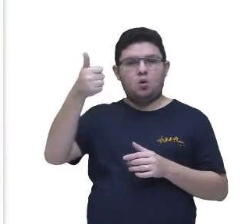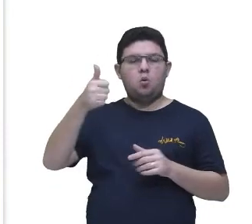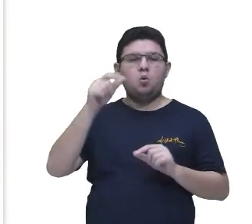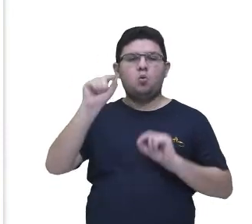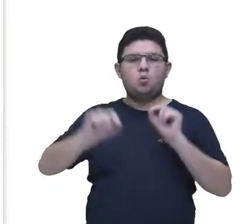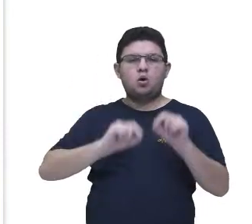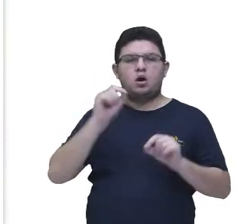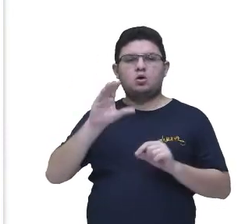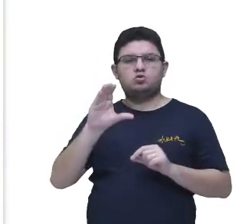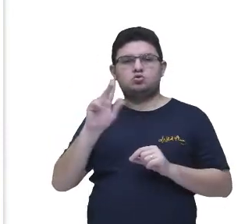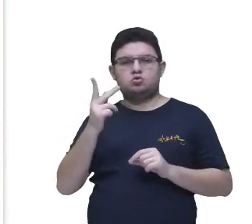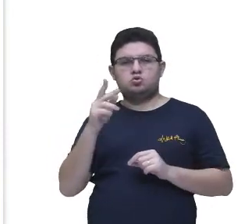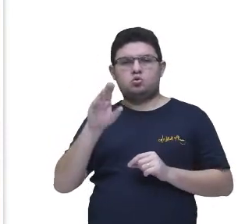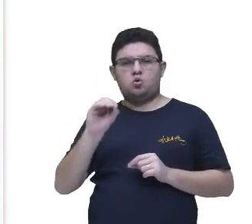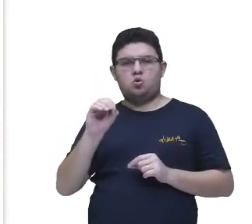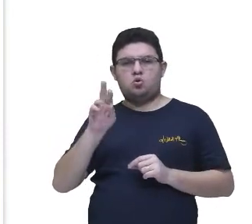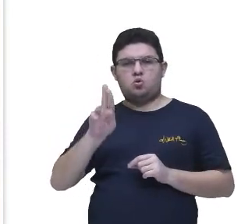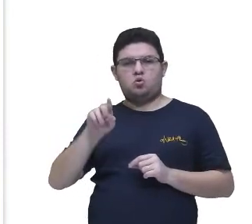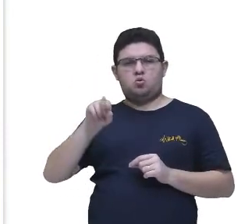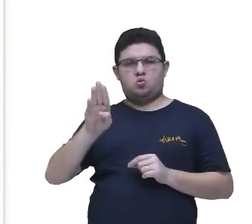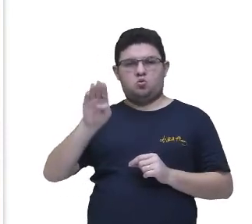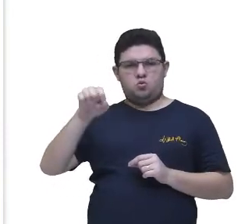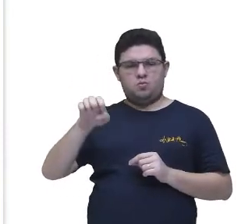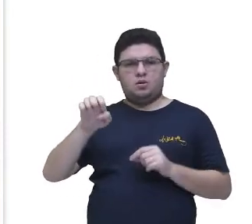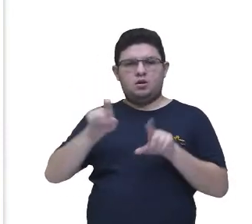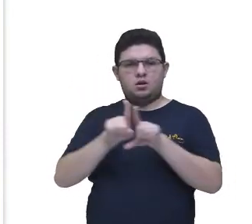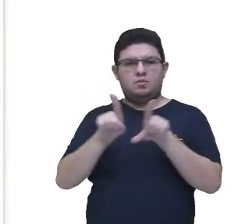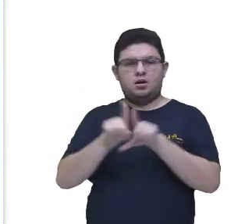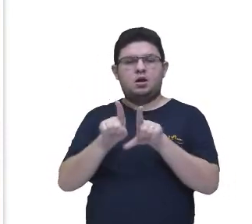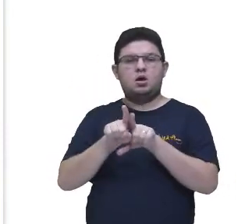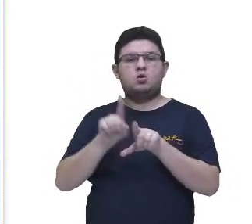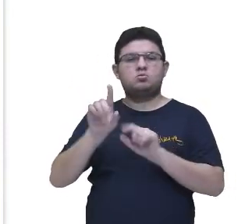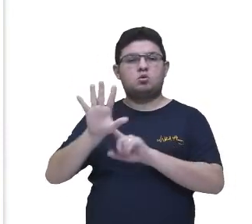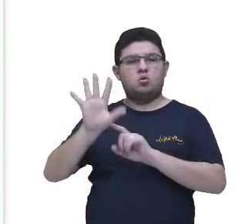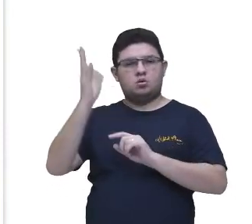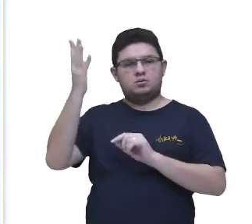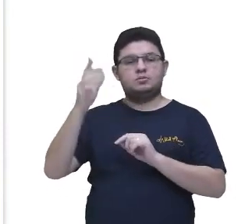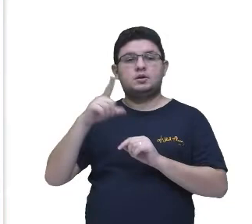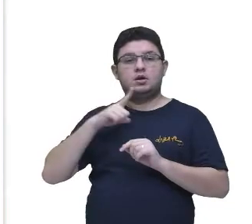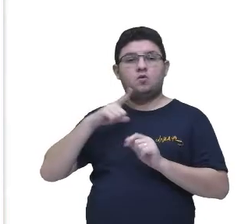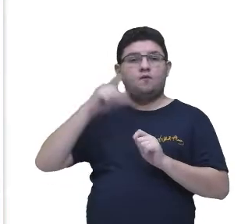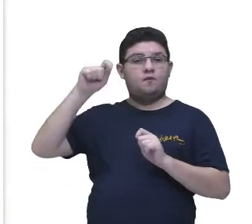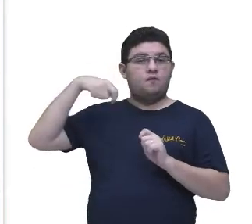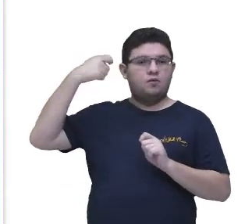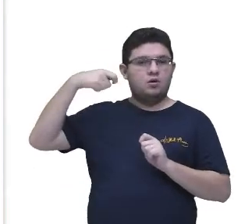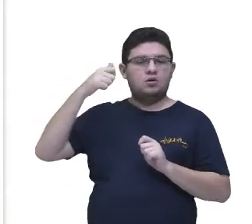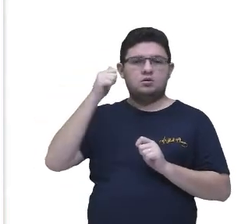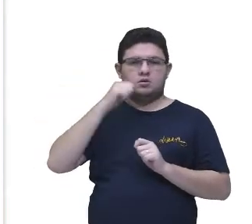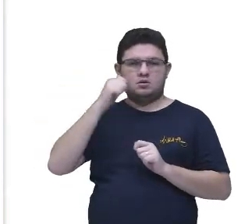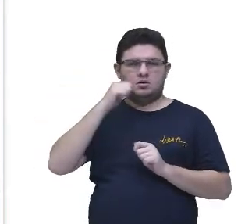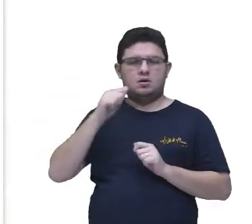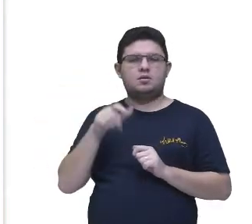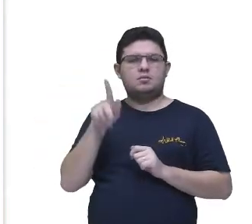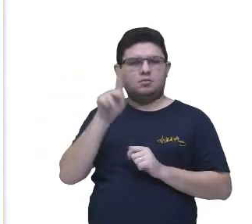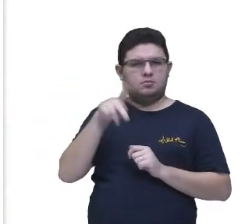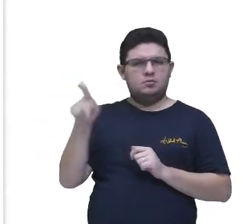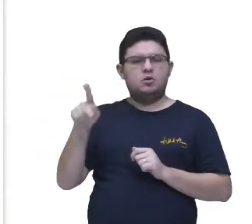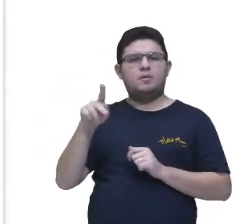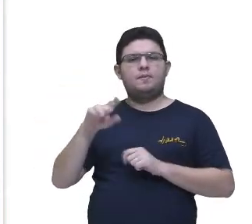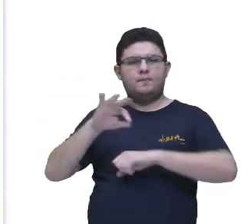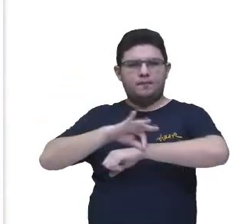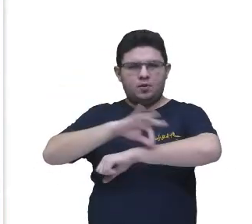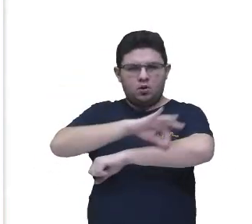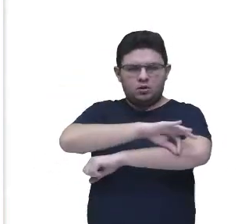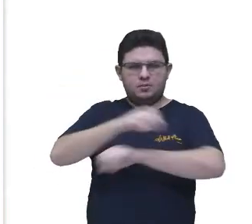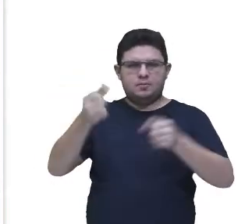para a nossa sociedade, a gente vai assistir um curto vídeo de uma entrevista de uma professora bióloga que vai trazer aí os malefícios do chorume para a